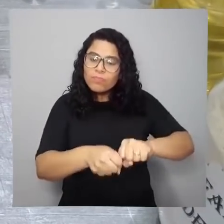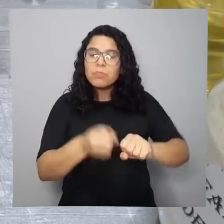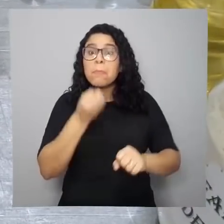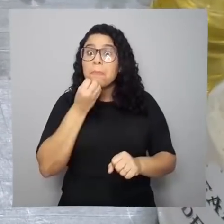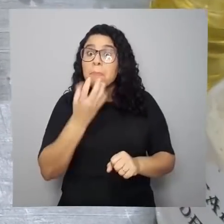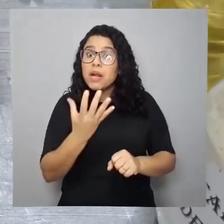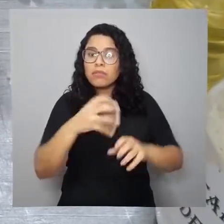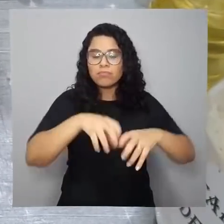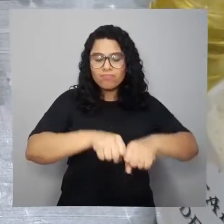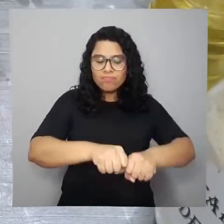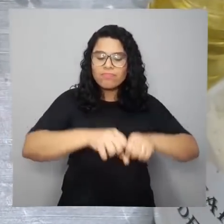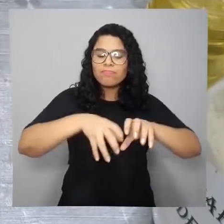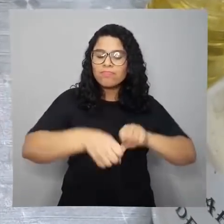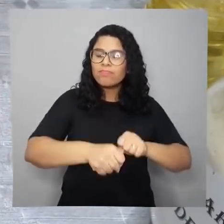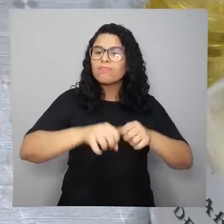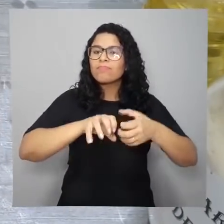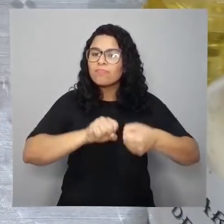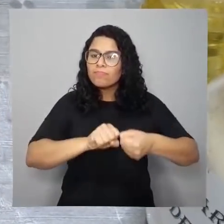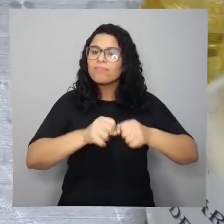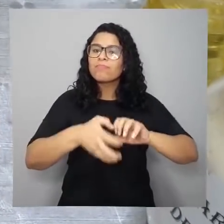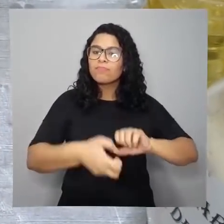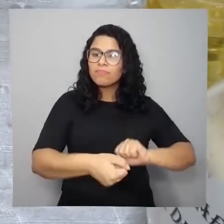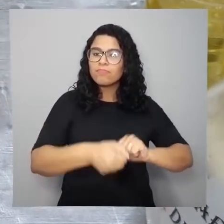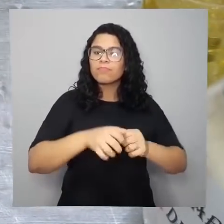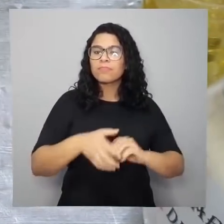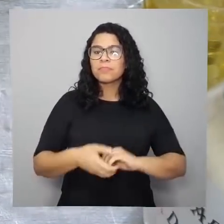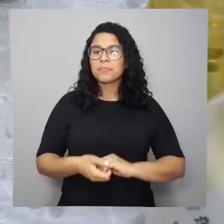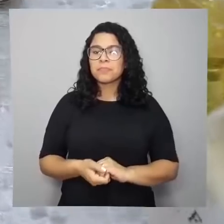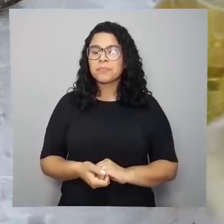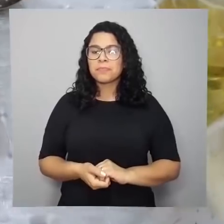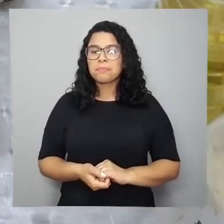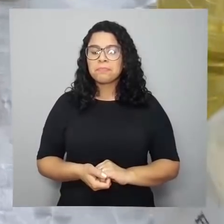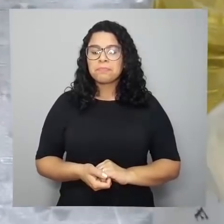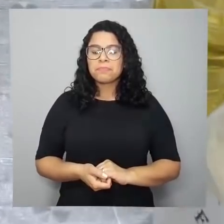vai pegando o restinho que tá no fundo da bacia.